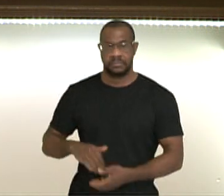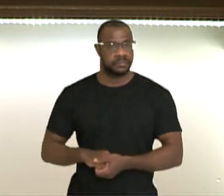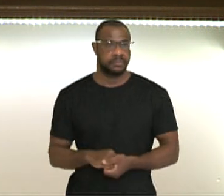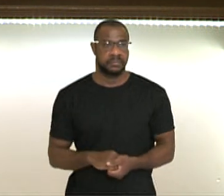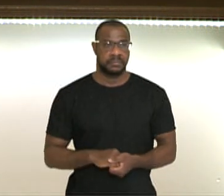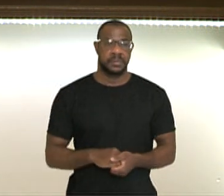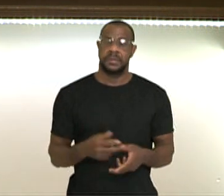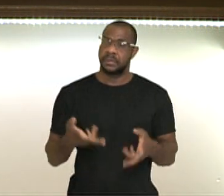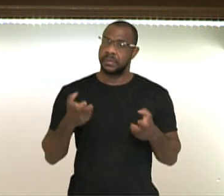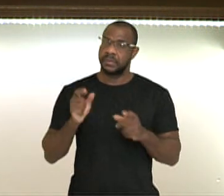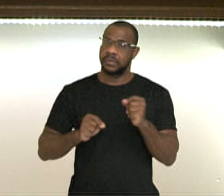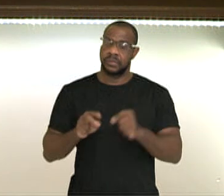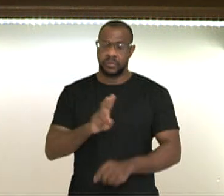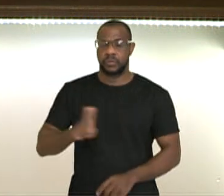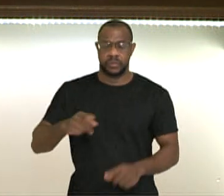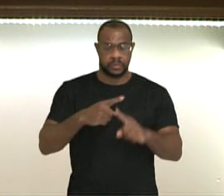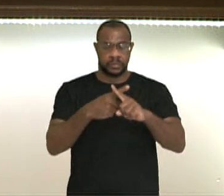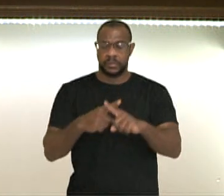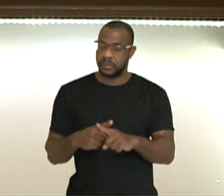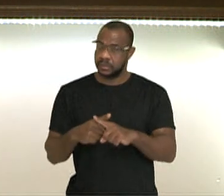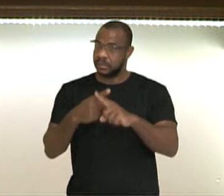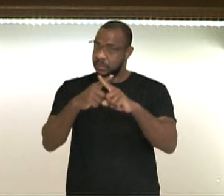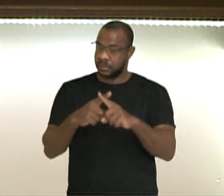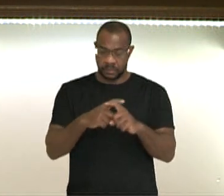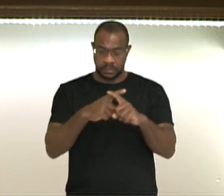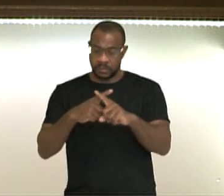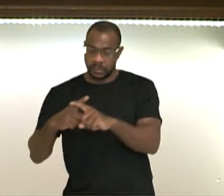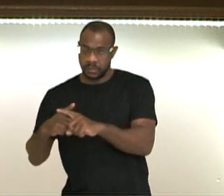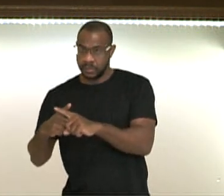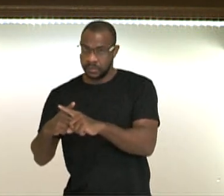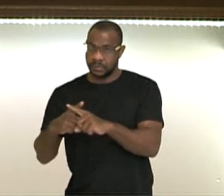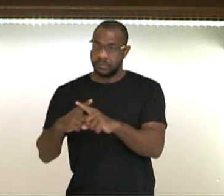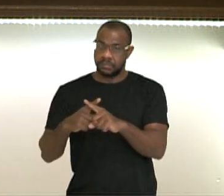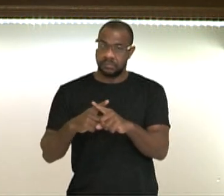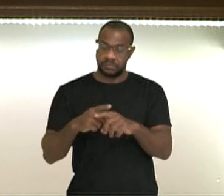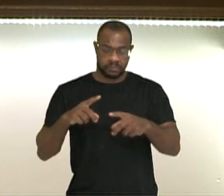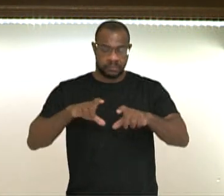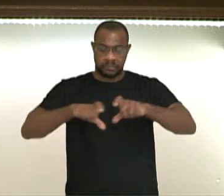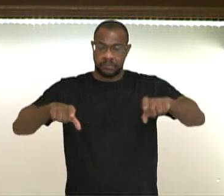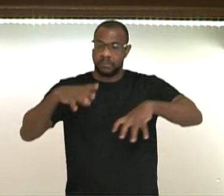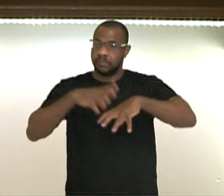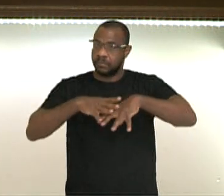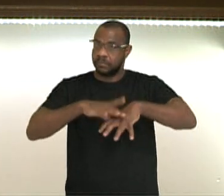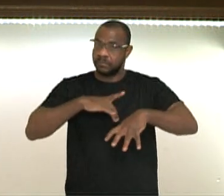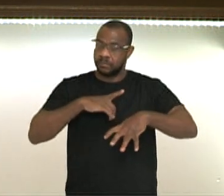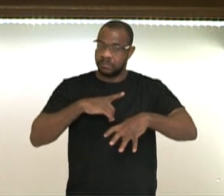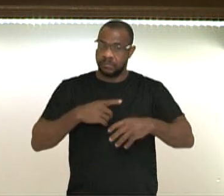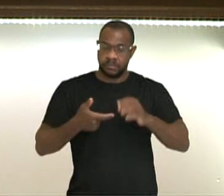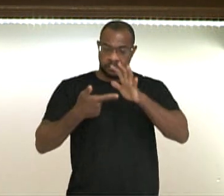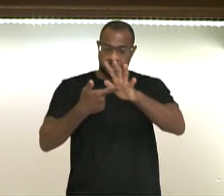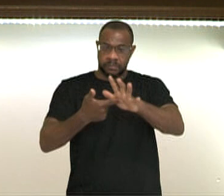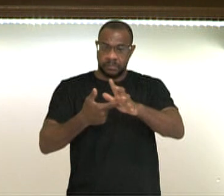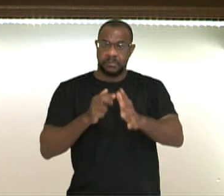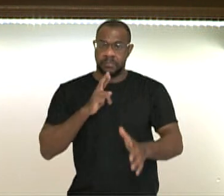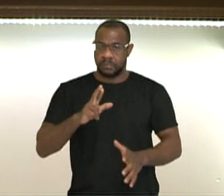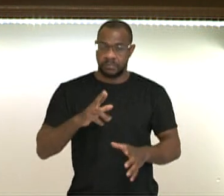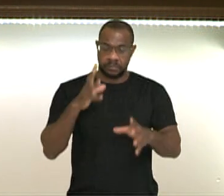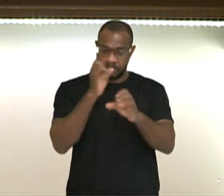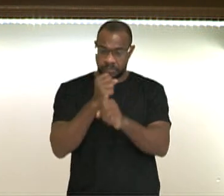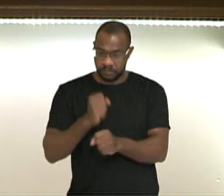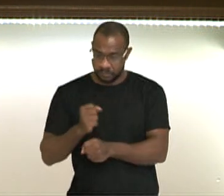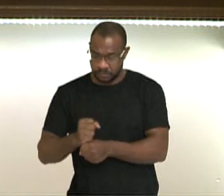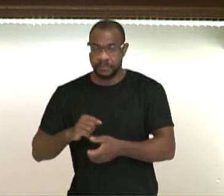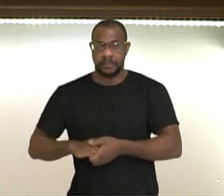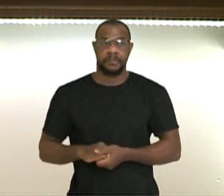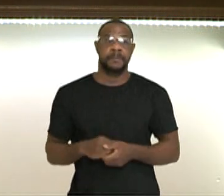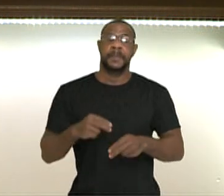Então, repare que eu usei a multiplicação de monômios num contexto geométrico, para obter volumes de sólidos geométricos, tá bom? Por isso a